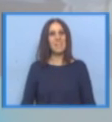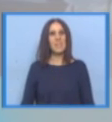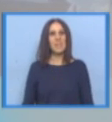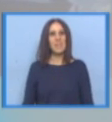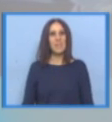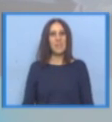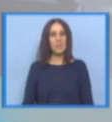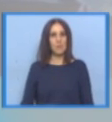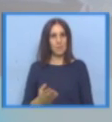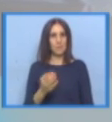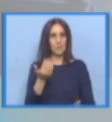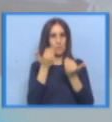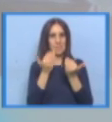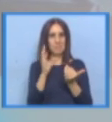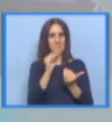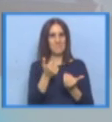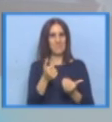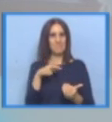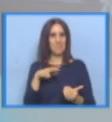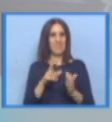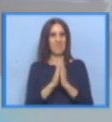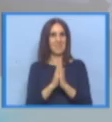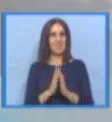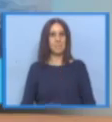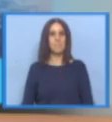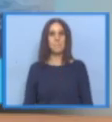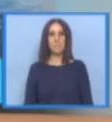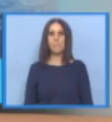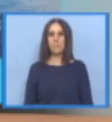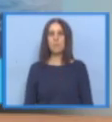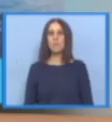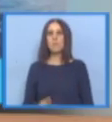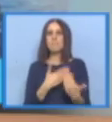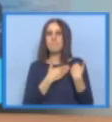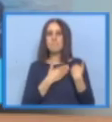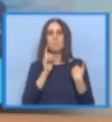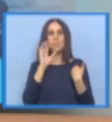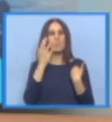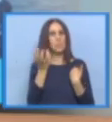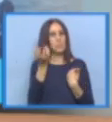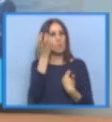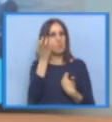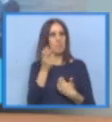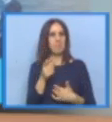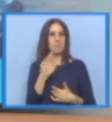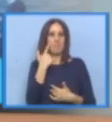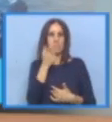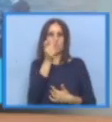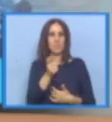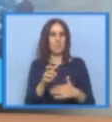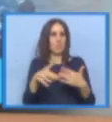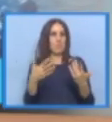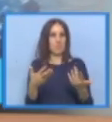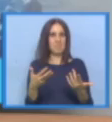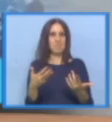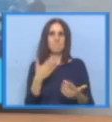É mais uma boa notícia para a Igreja em Portugal. É um cargo de enorme relevância cultural e, desse ponto de vista, eu penso que qualquer pessoa que